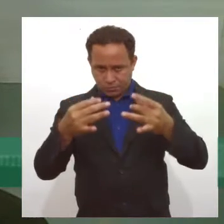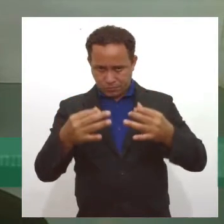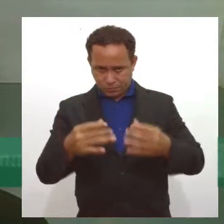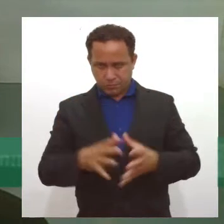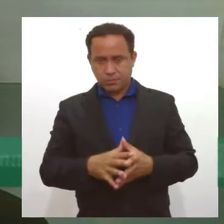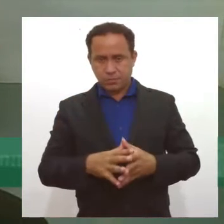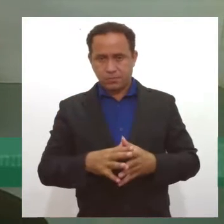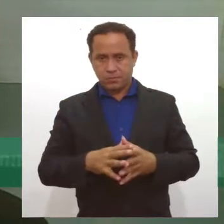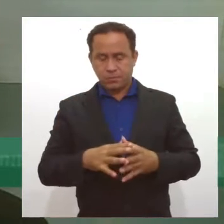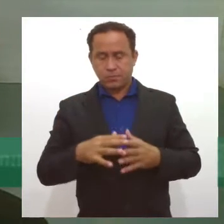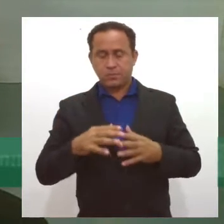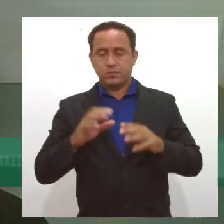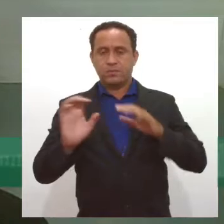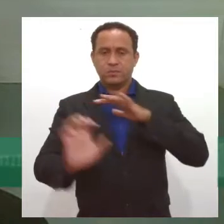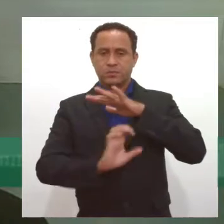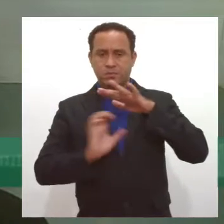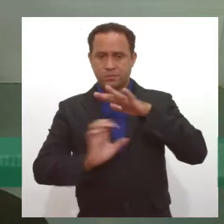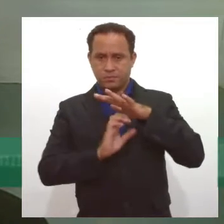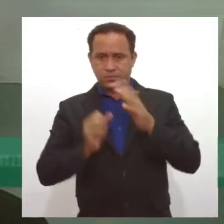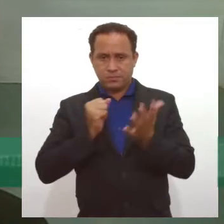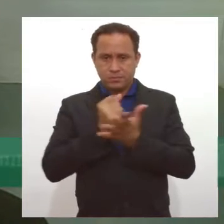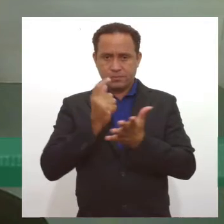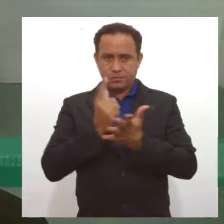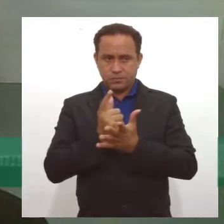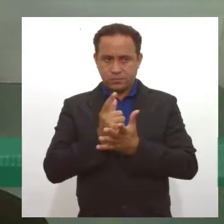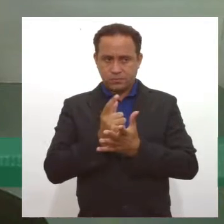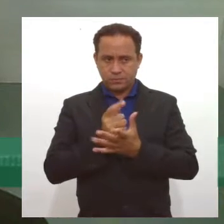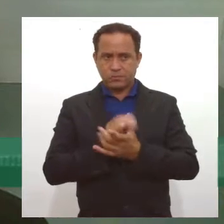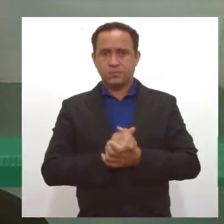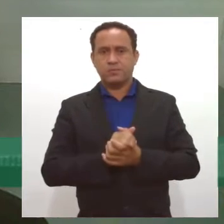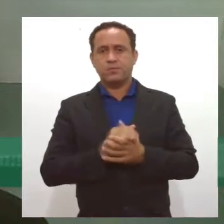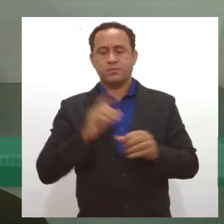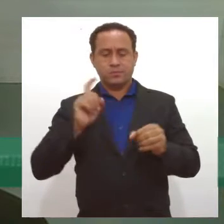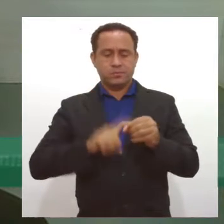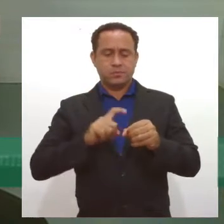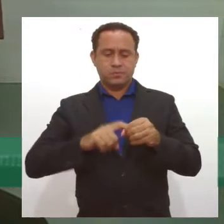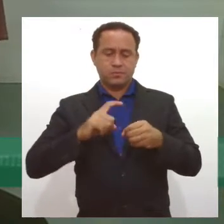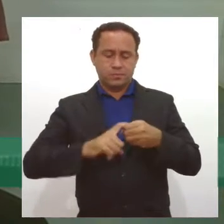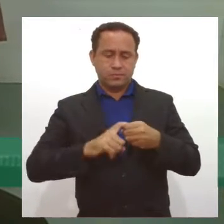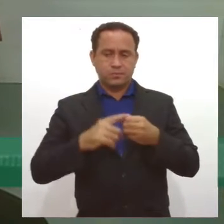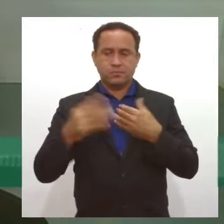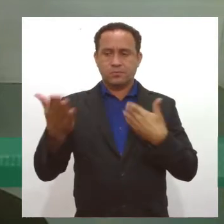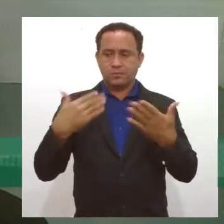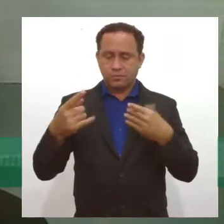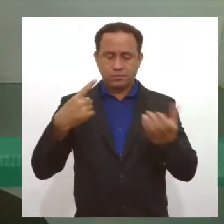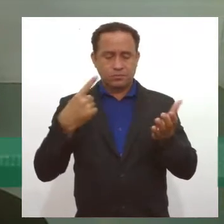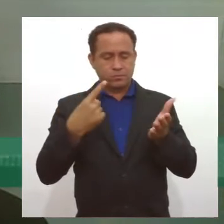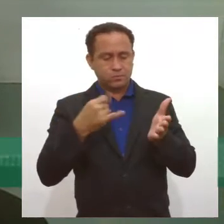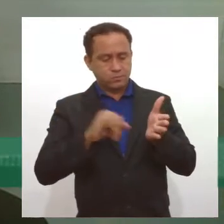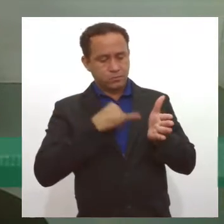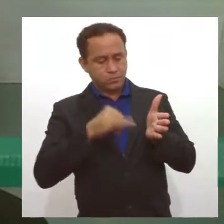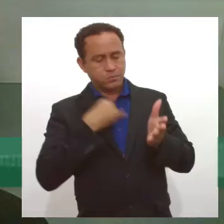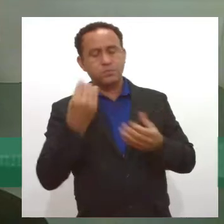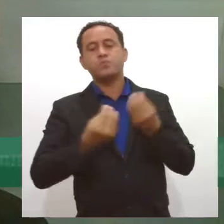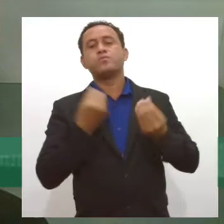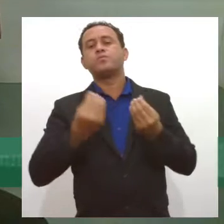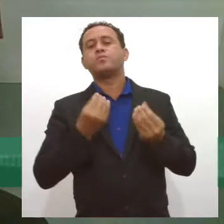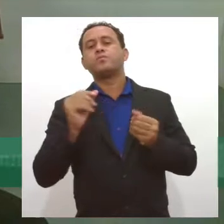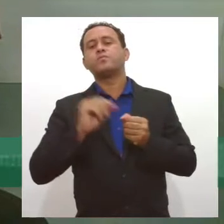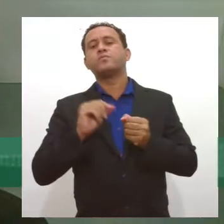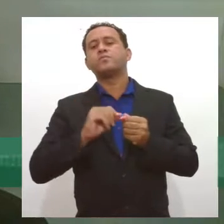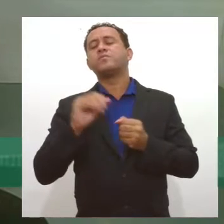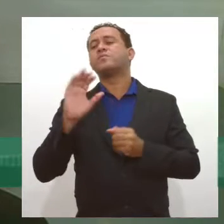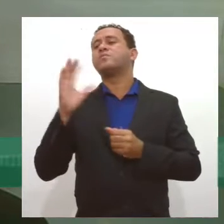das startups aí na compra do setor público, nessa parceria de convênios e de contratação, como é que vai